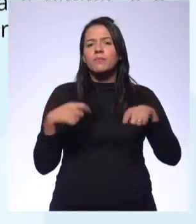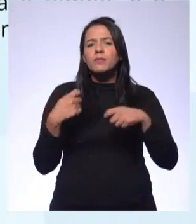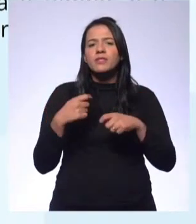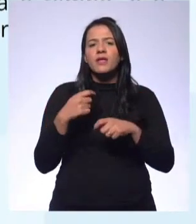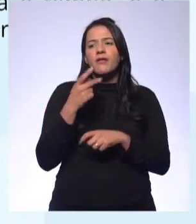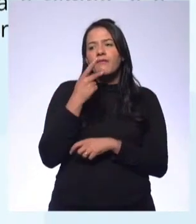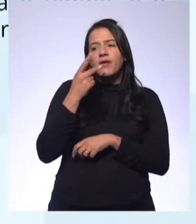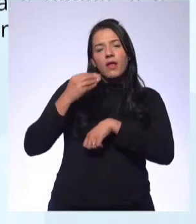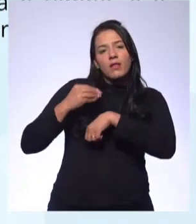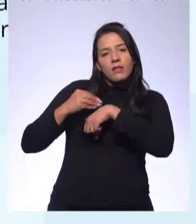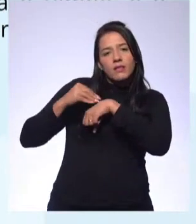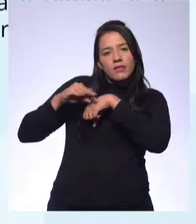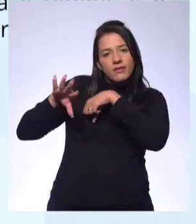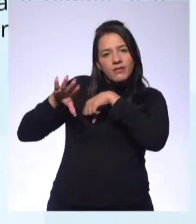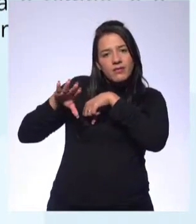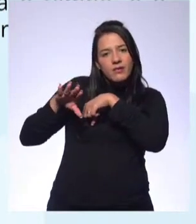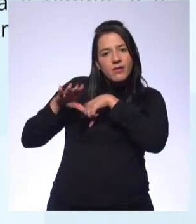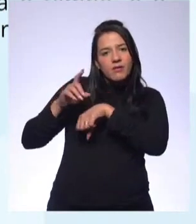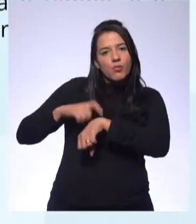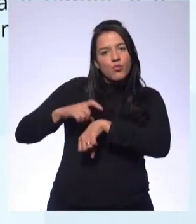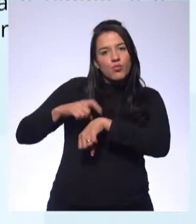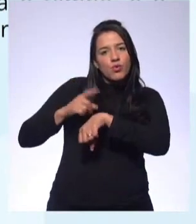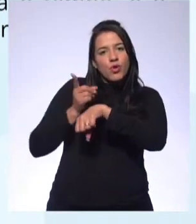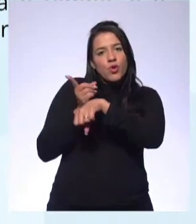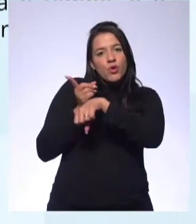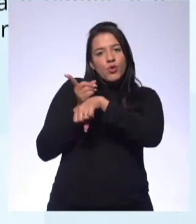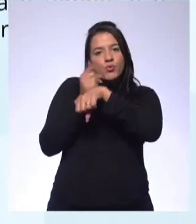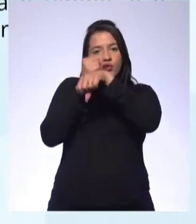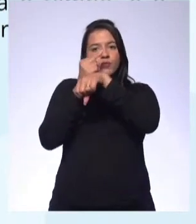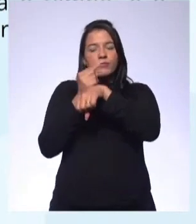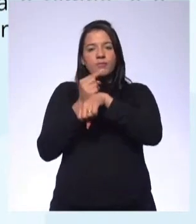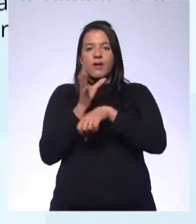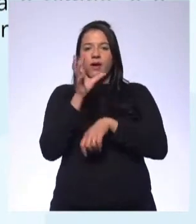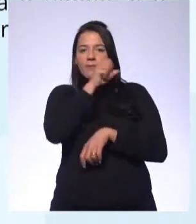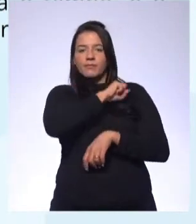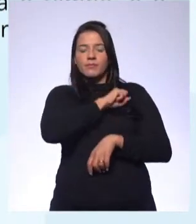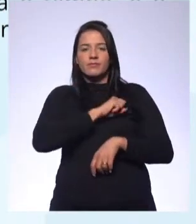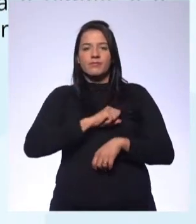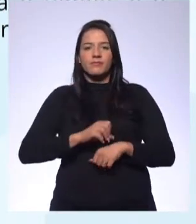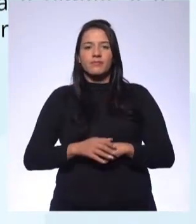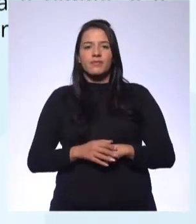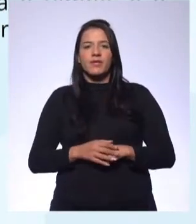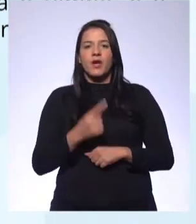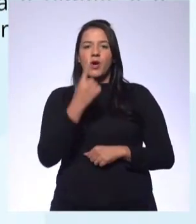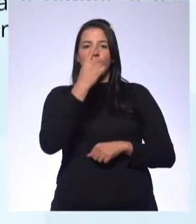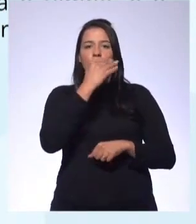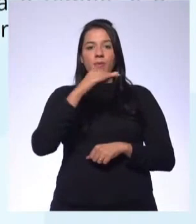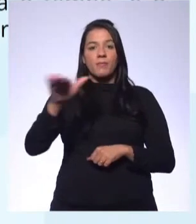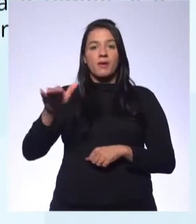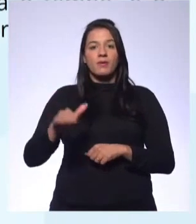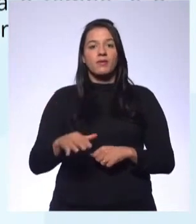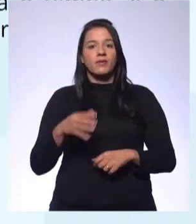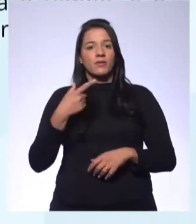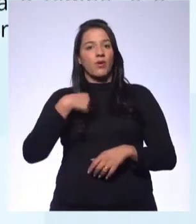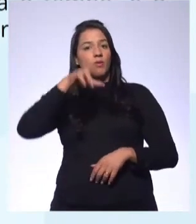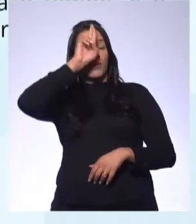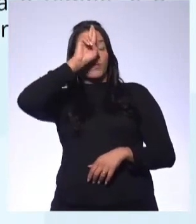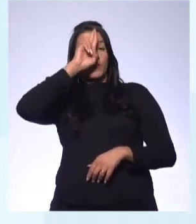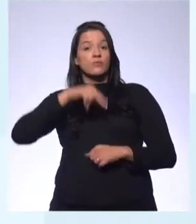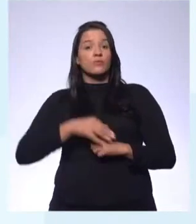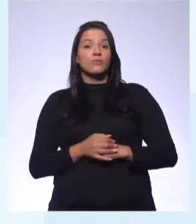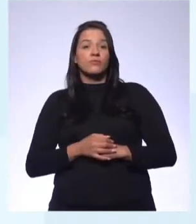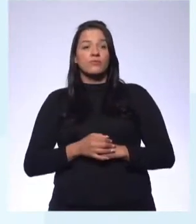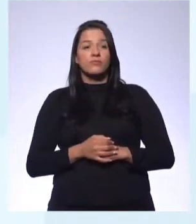uma dica para o tempo e o ponteiro giraria num piscar de olhos. 1h30, hora do